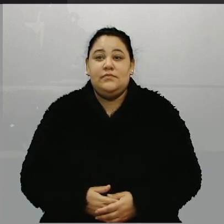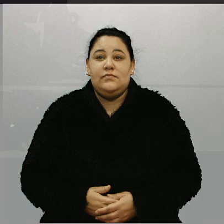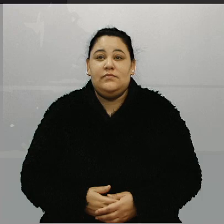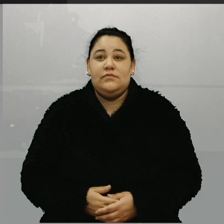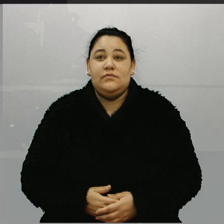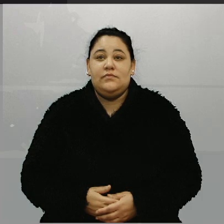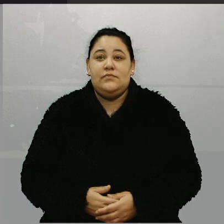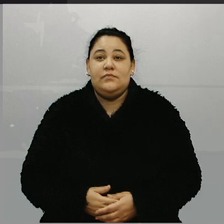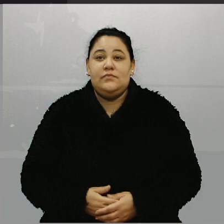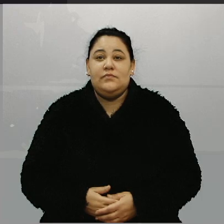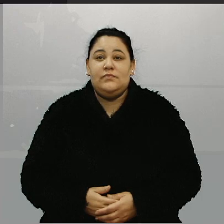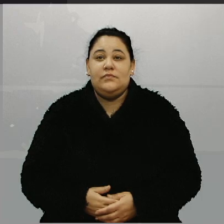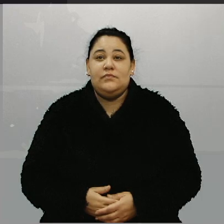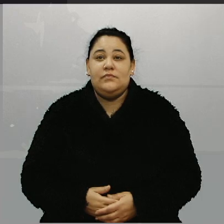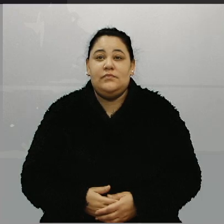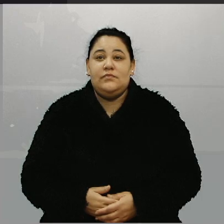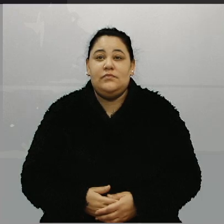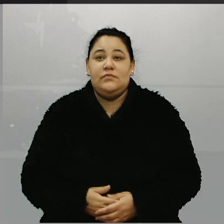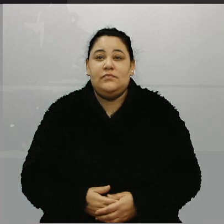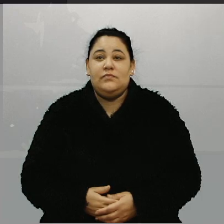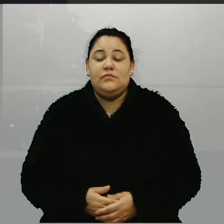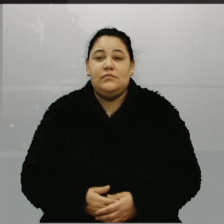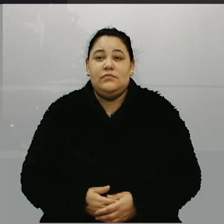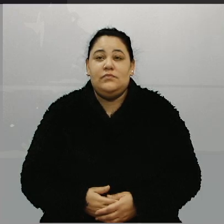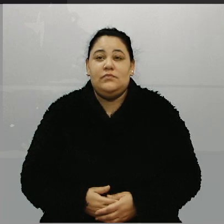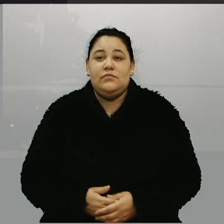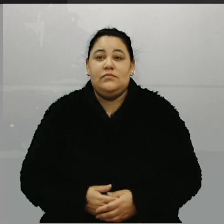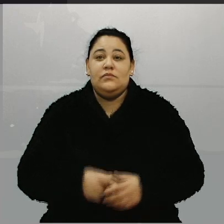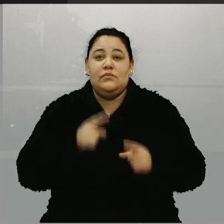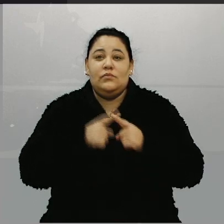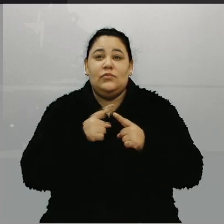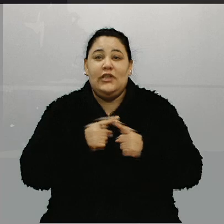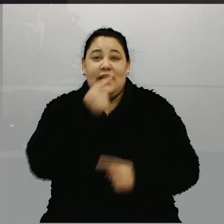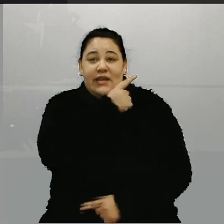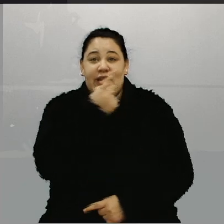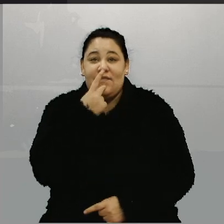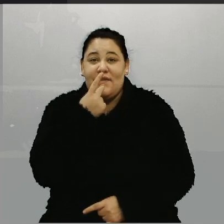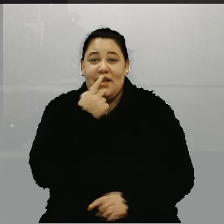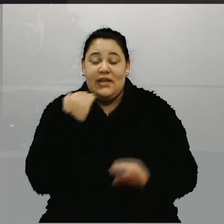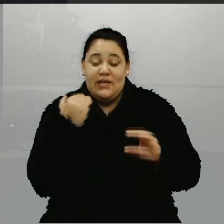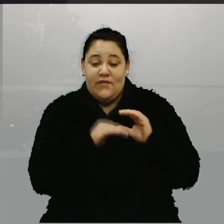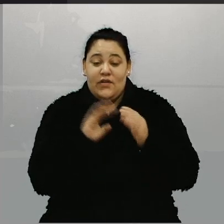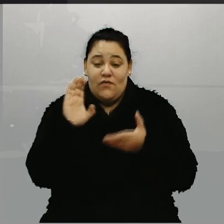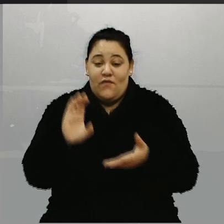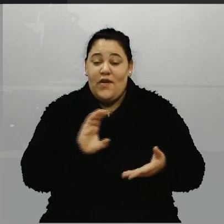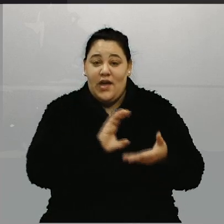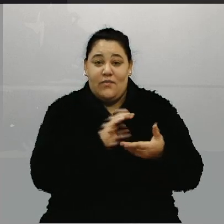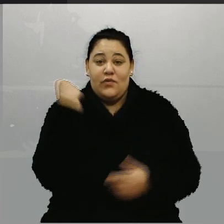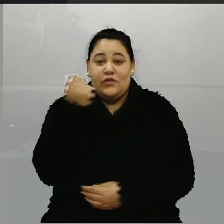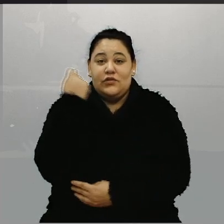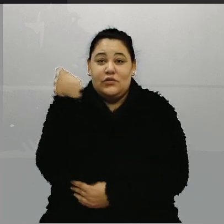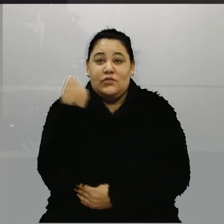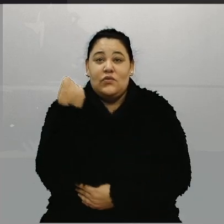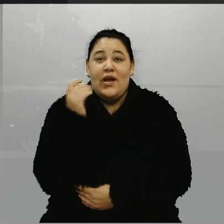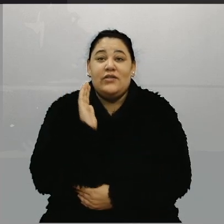fala que ele está destinando recurso para o Rio Grande do Sul e que isso já